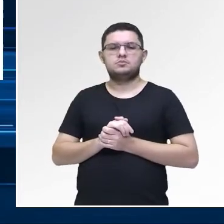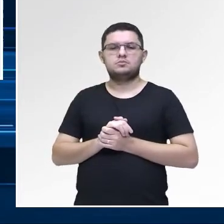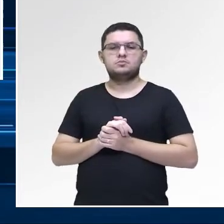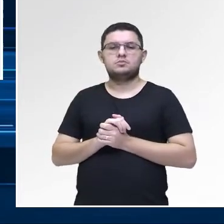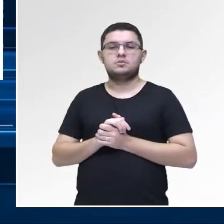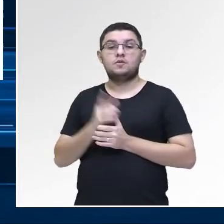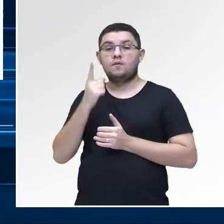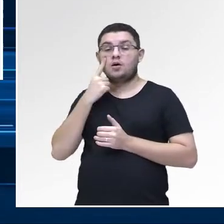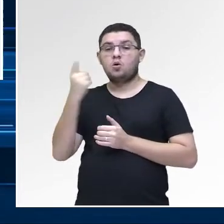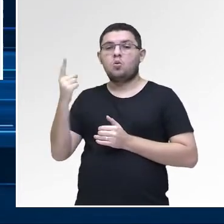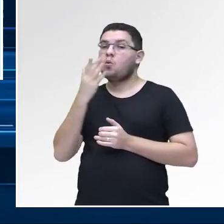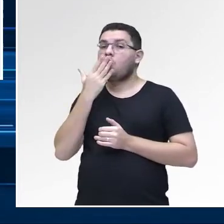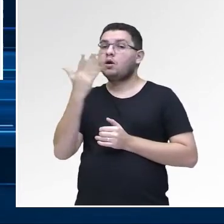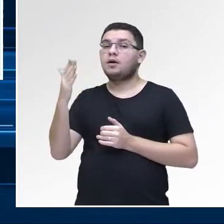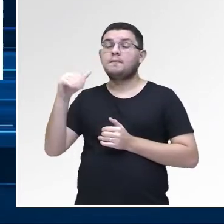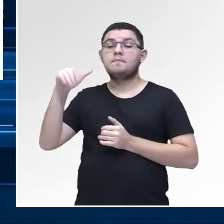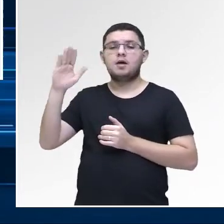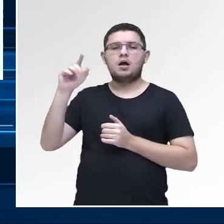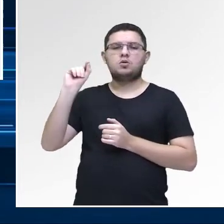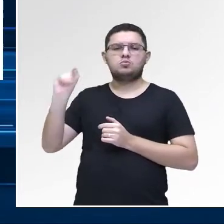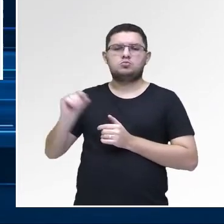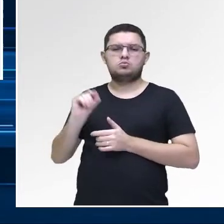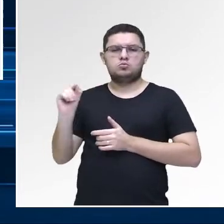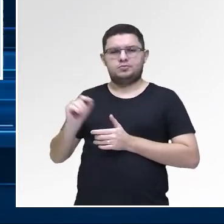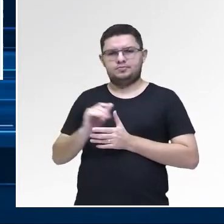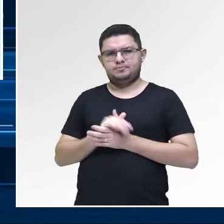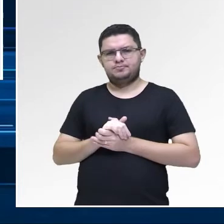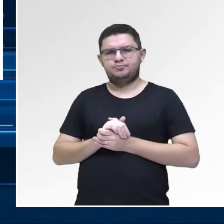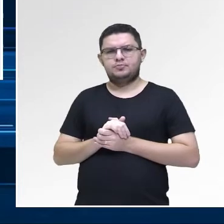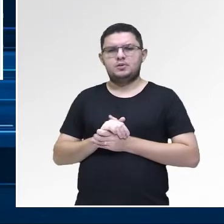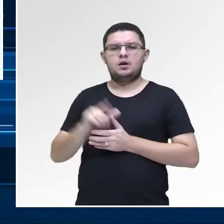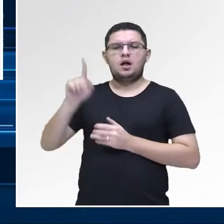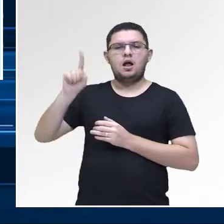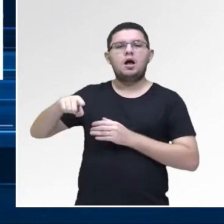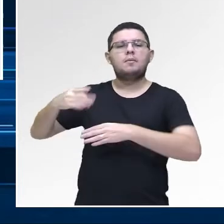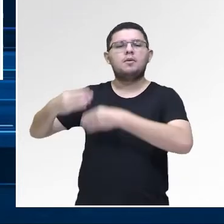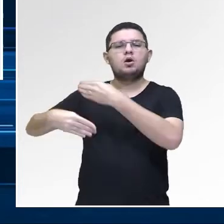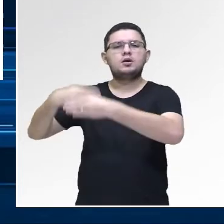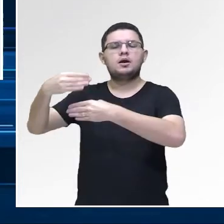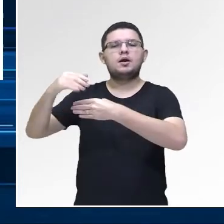que é justamente onde aconteceu o maior processo de